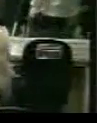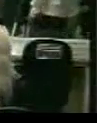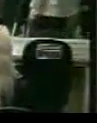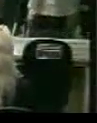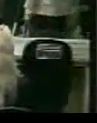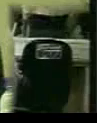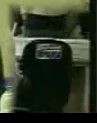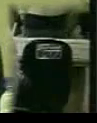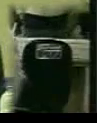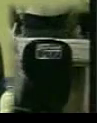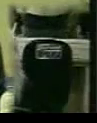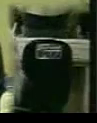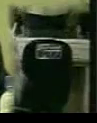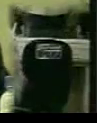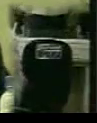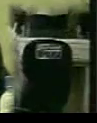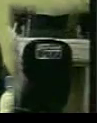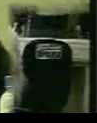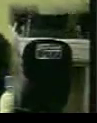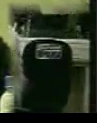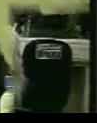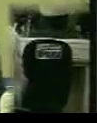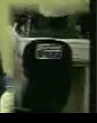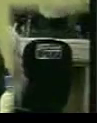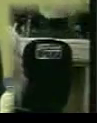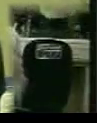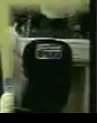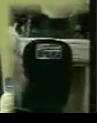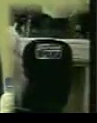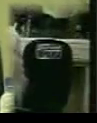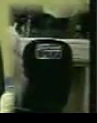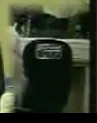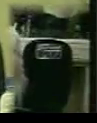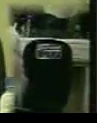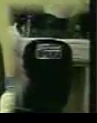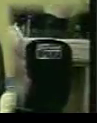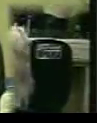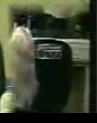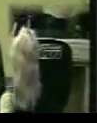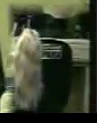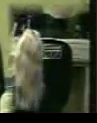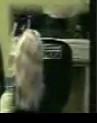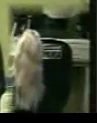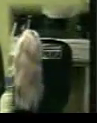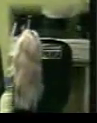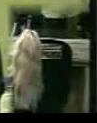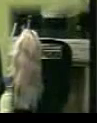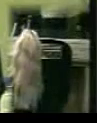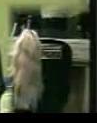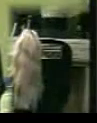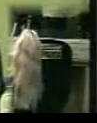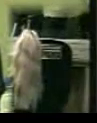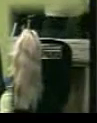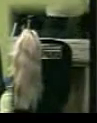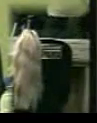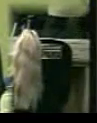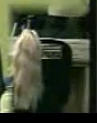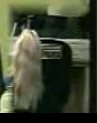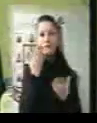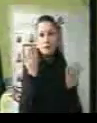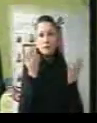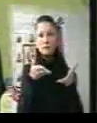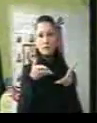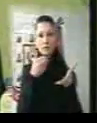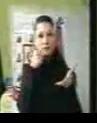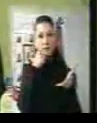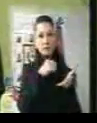Havendo coro regimental e sob a proteção de Deus, iniciamos o trabalho da presente sessão. Solicito à